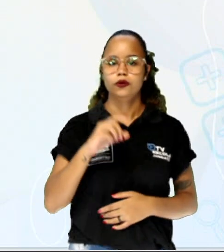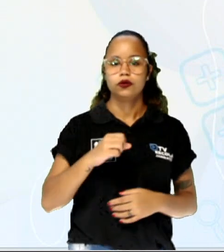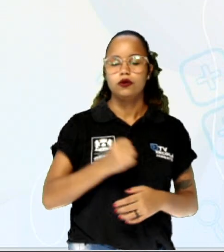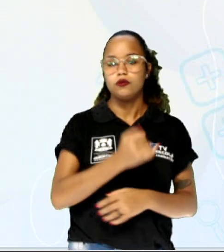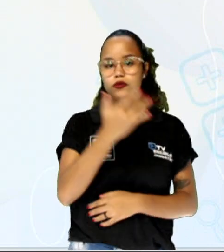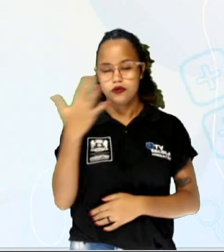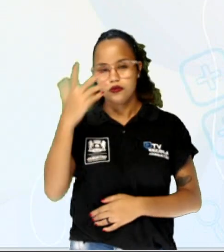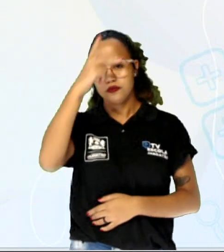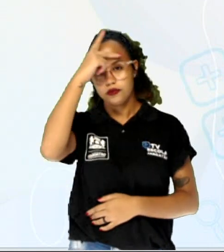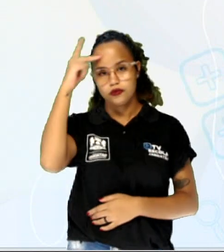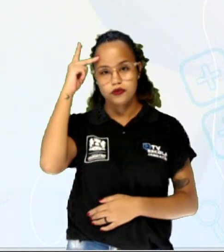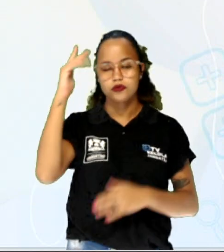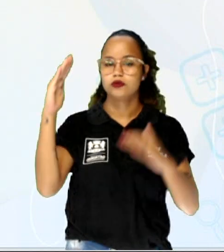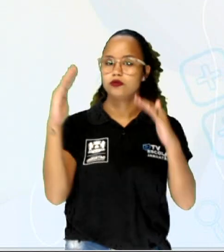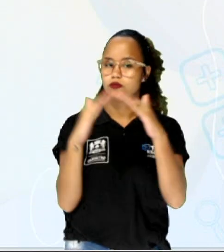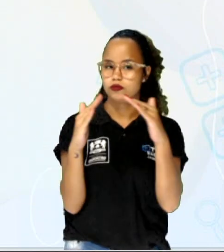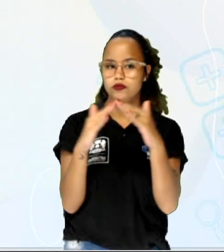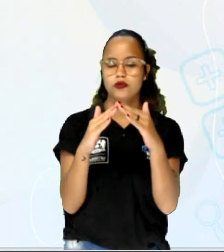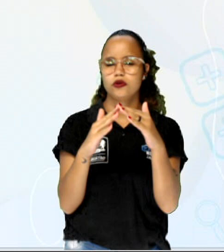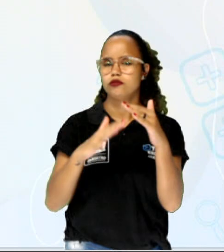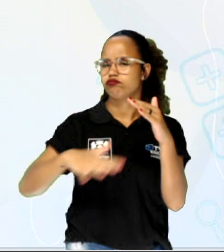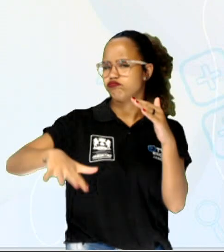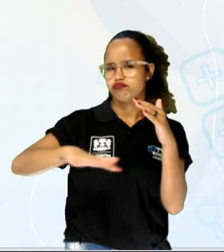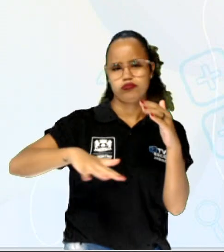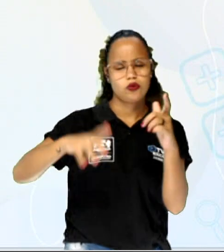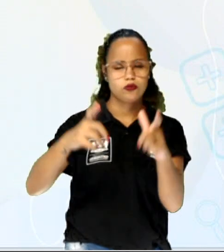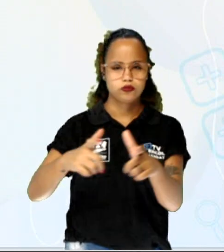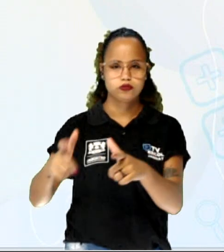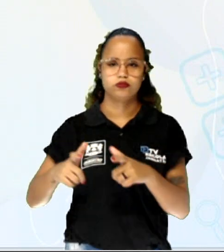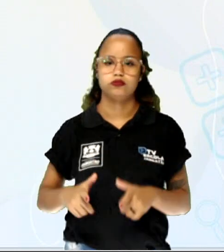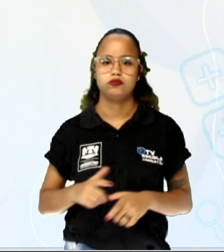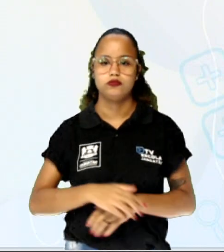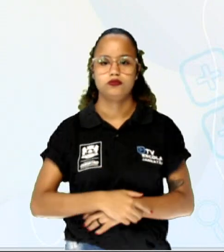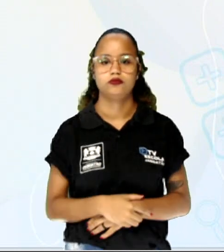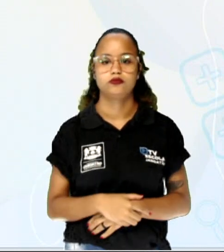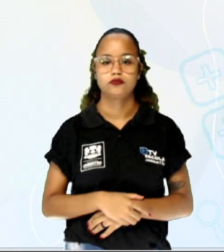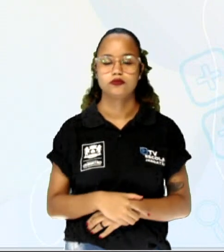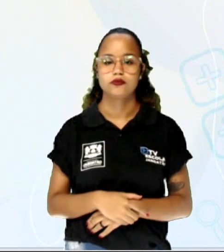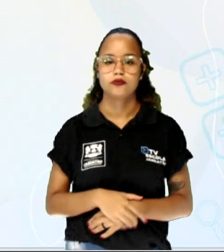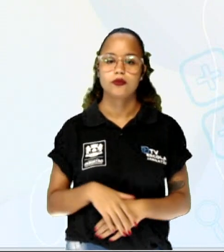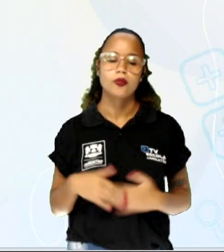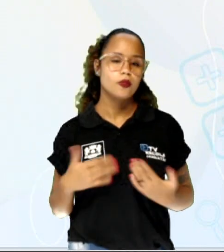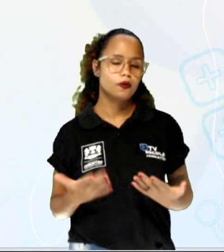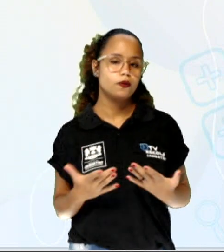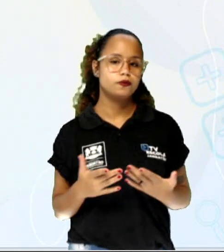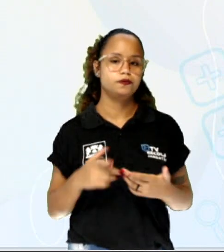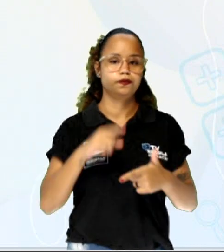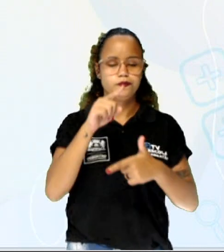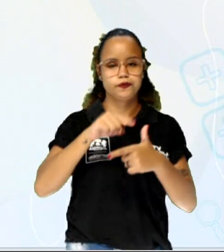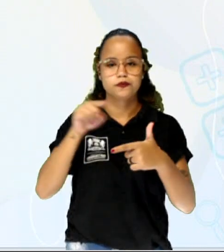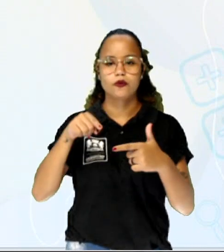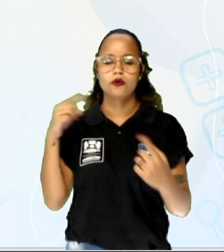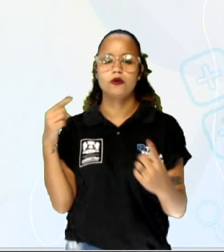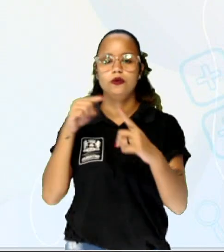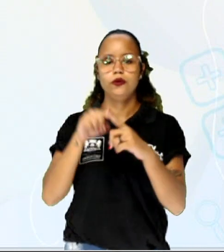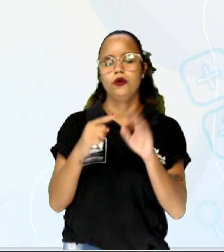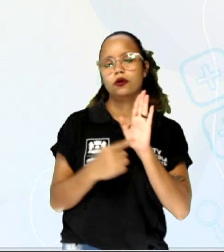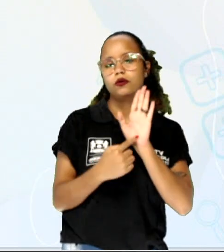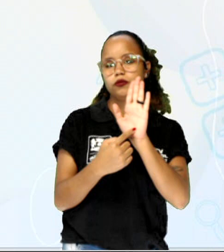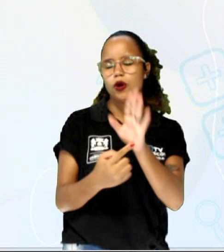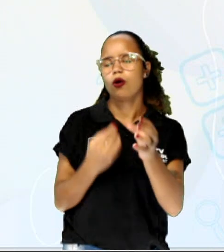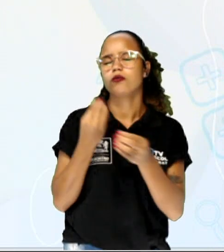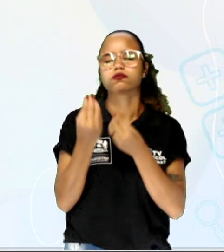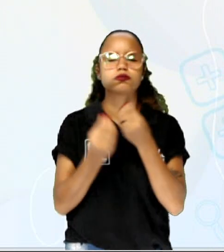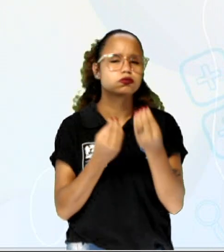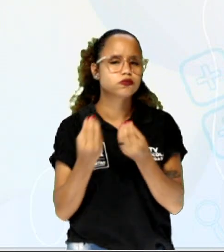quantidade de pessoas que moram numa determinada localidade, né? Então, esse gráfico, o objetivo dele é apresentar como